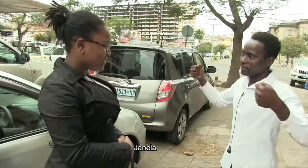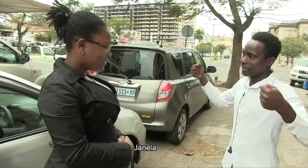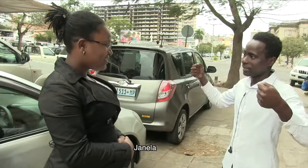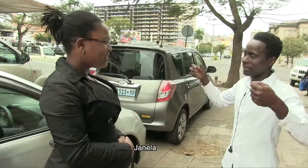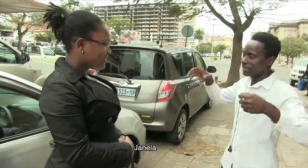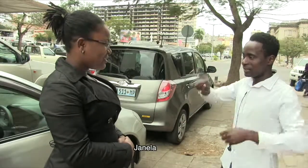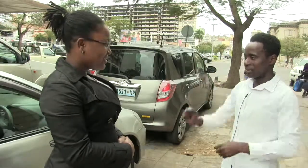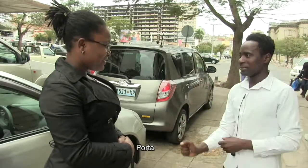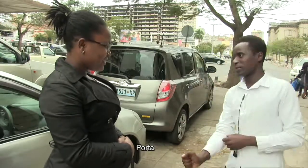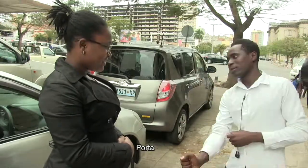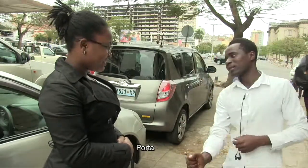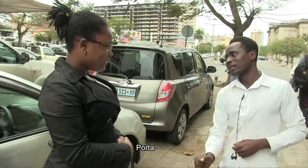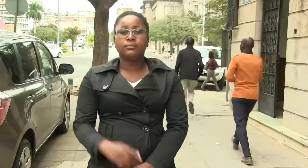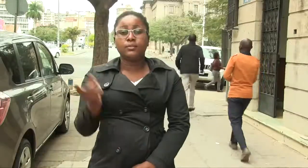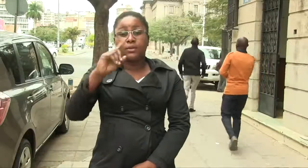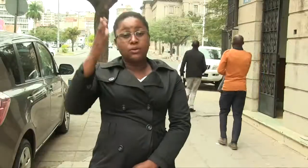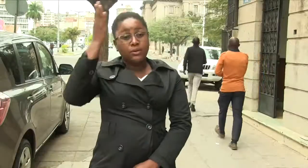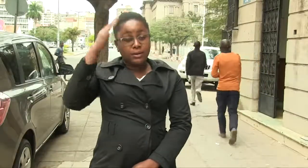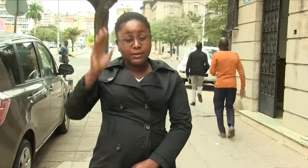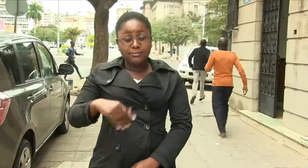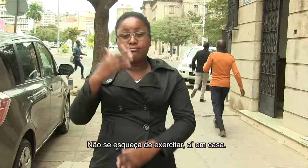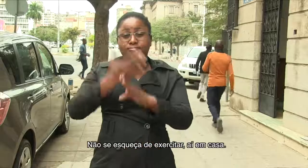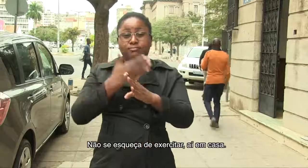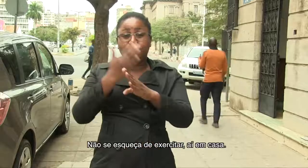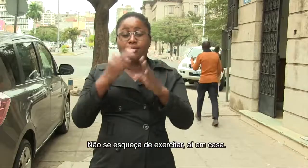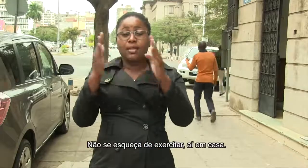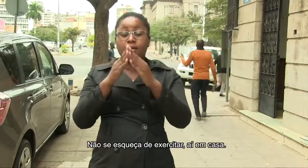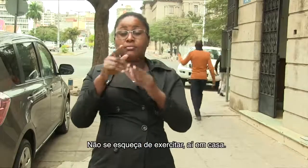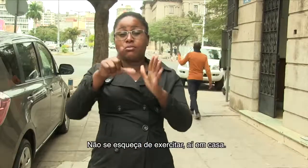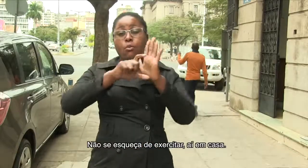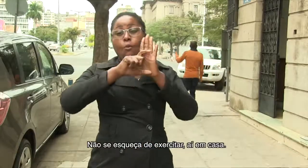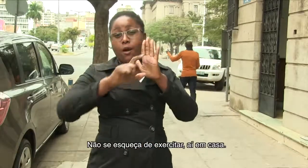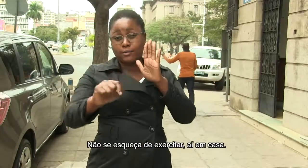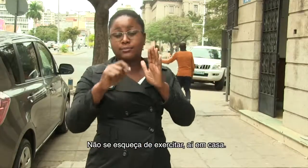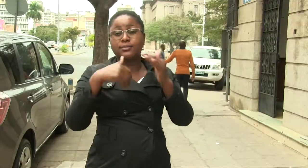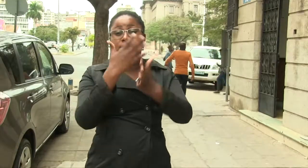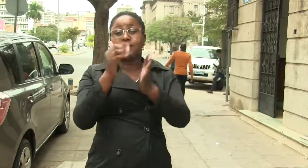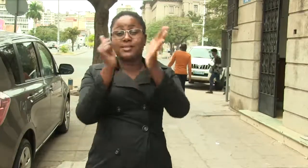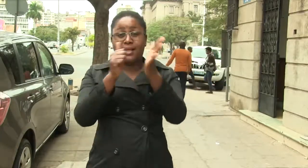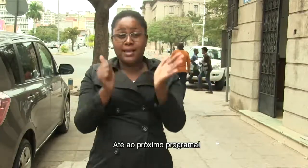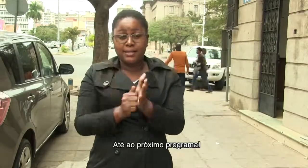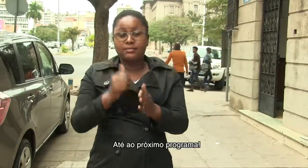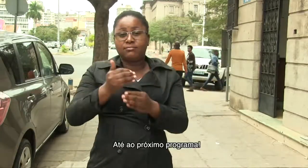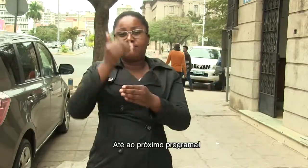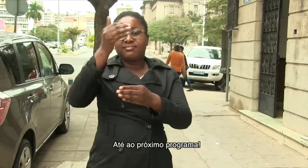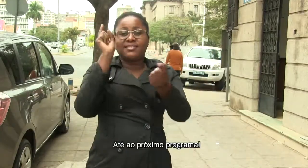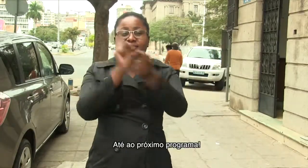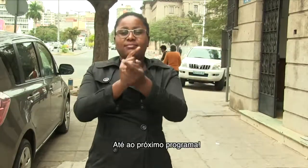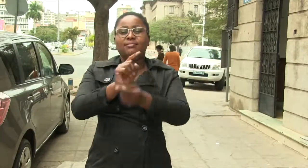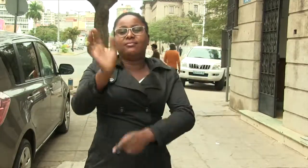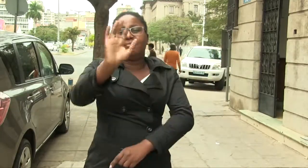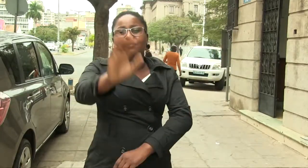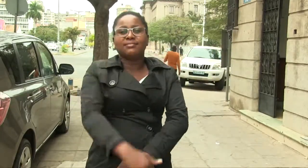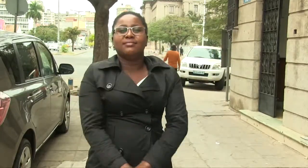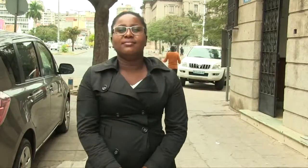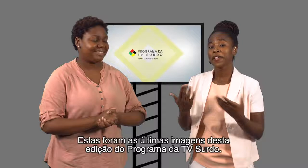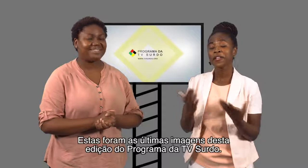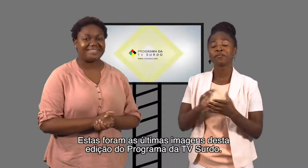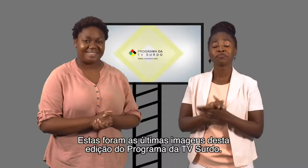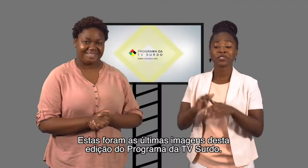janela porta não se esqueça de exercitar aí em casa até o próximo programa